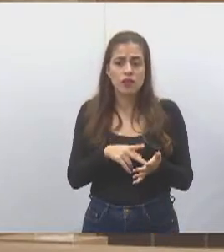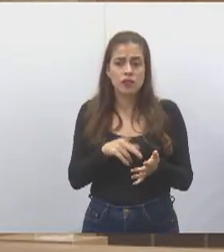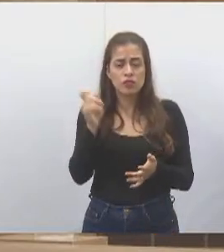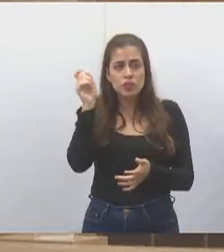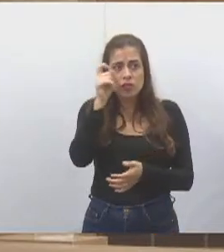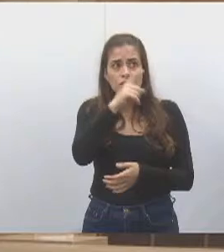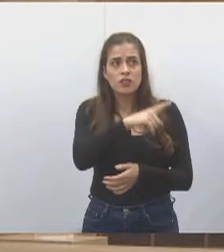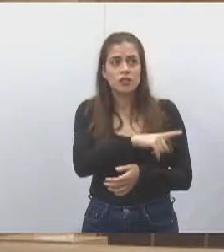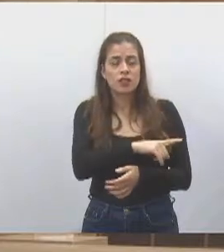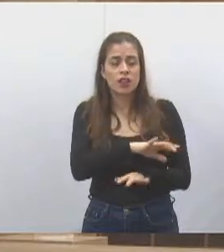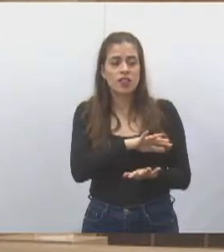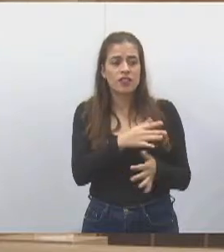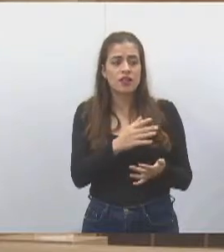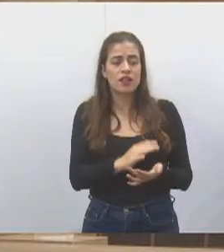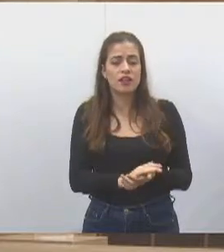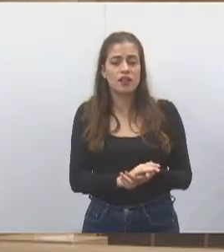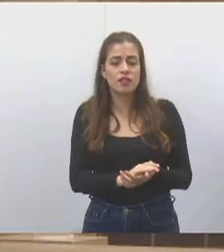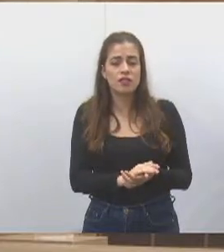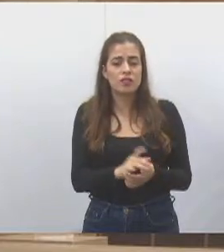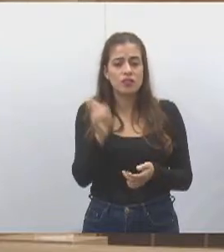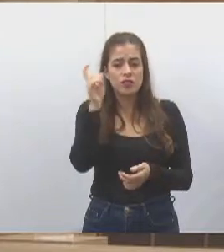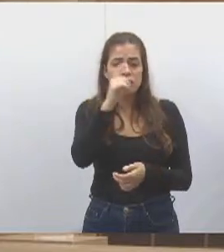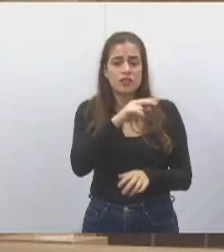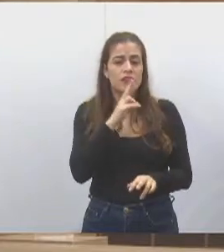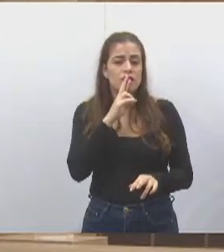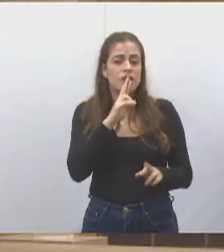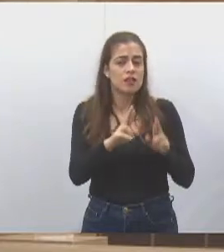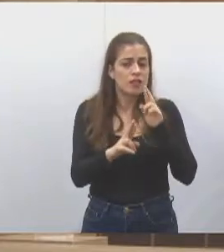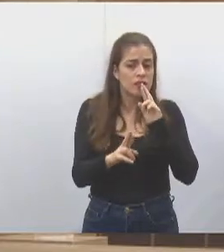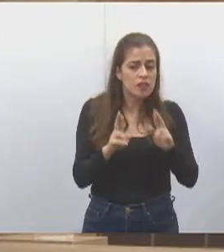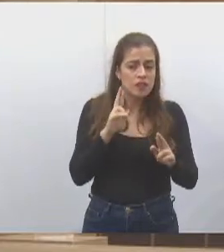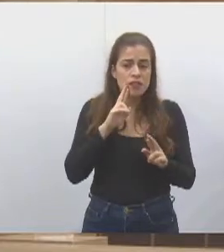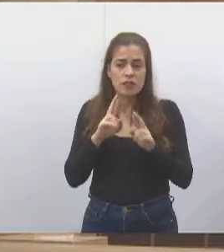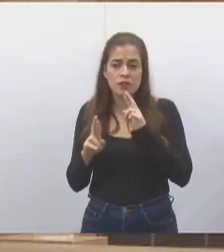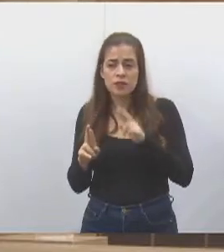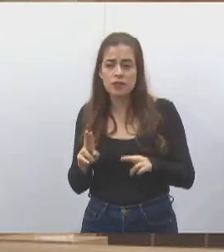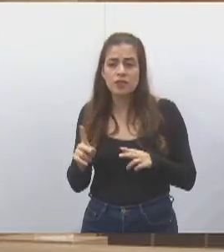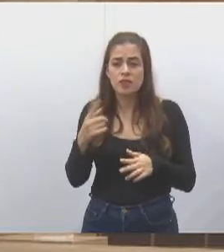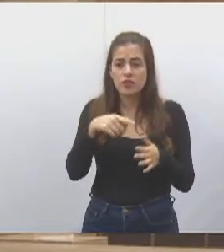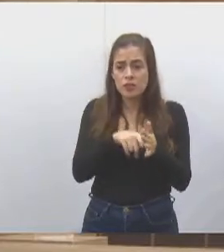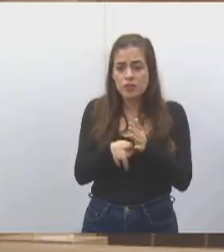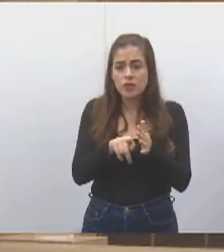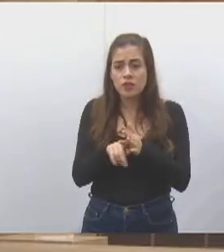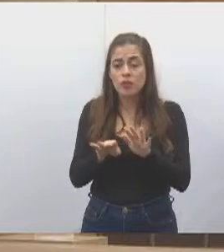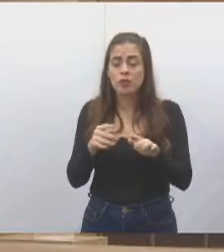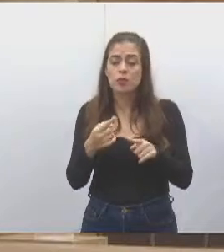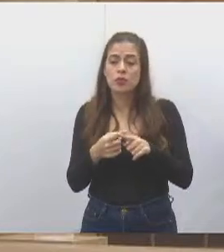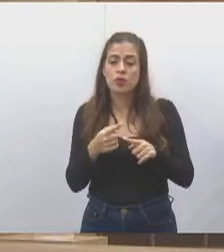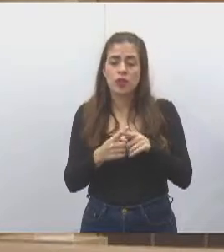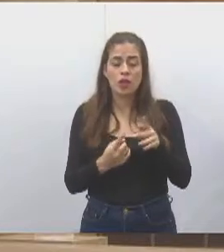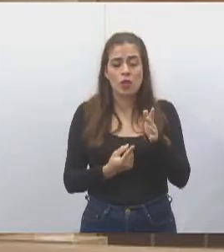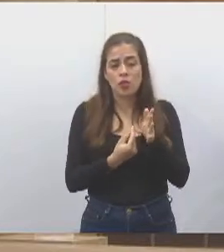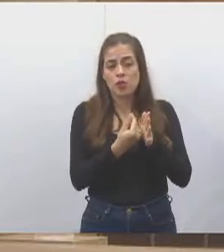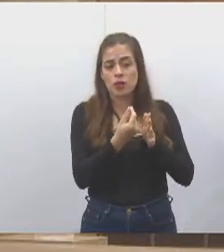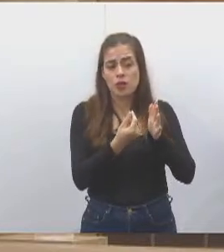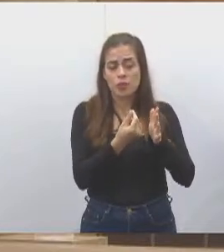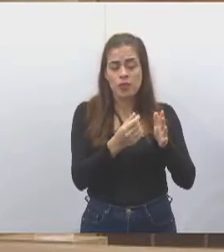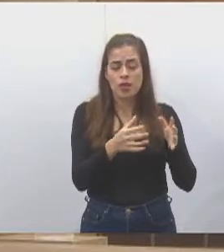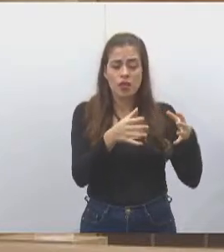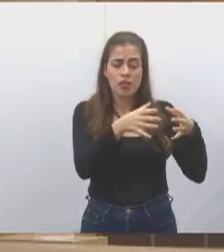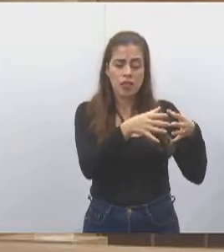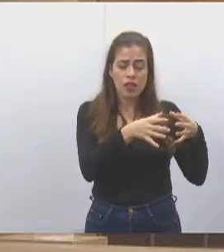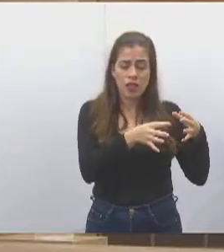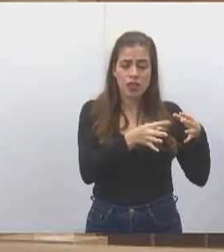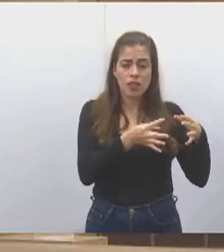conseguir dar todas as respostas que vocês estão fazendo aqui. Por quê? O orçamento é uma peça técnica, obviamente,